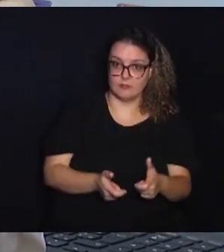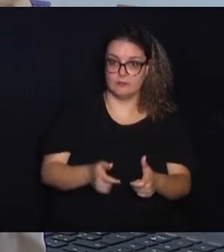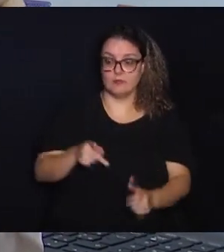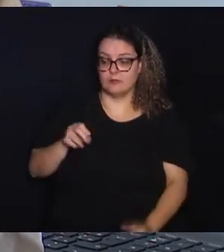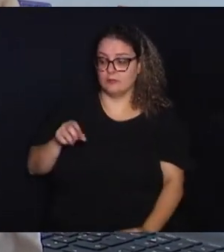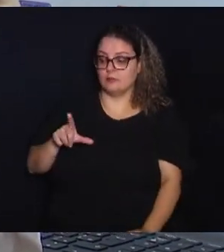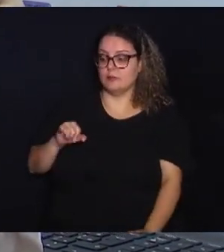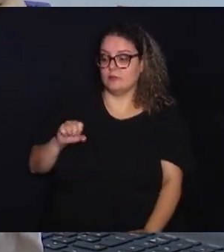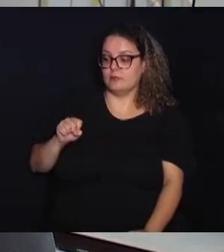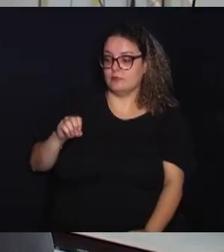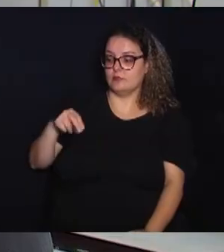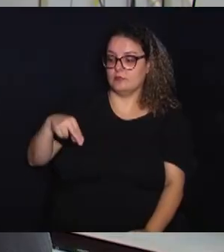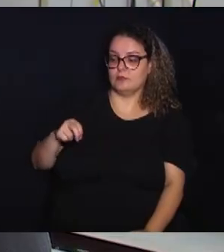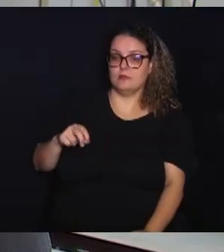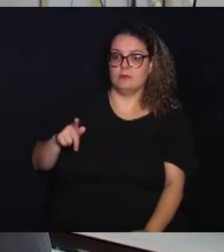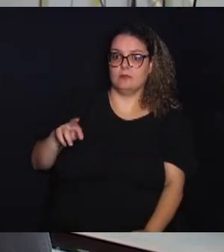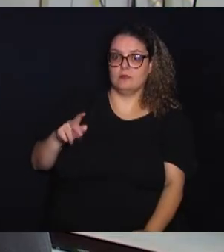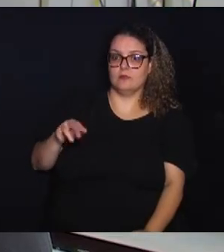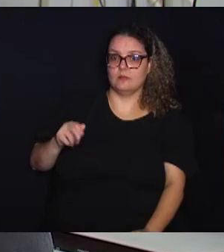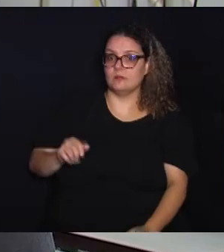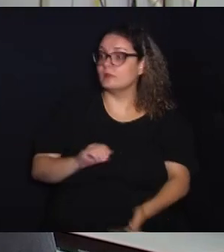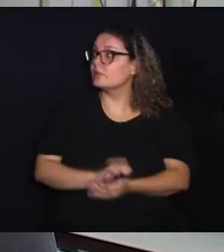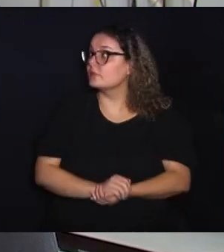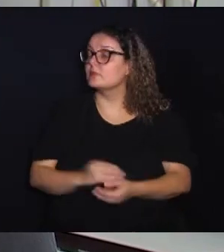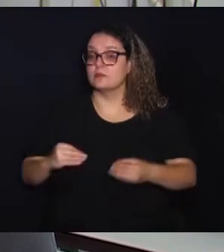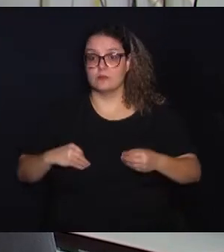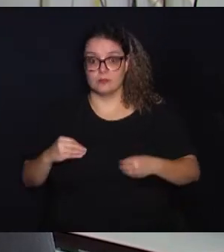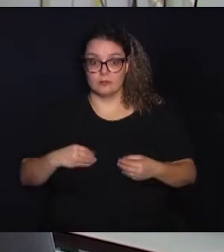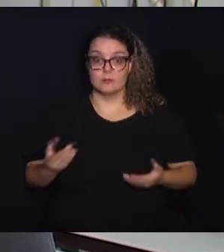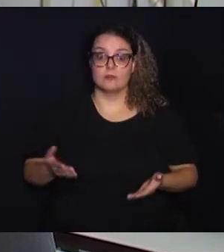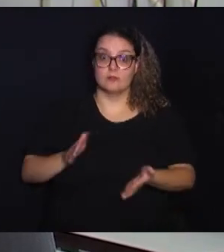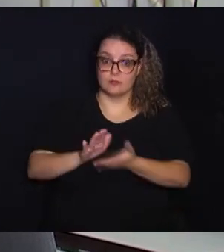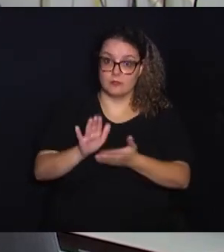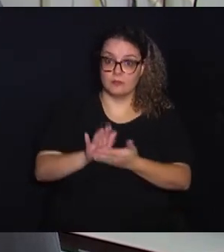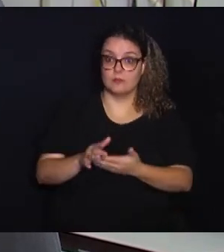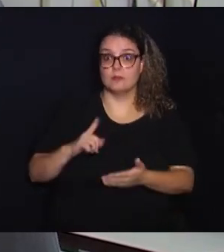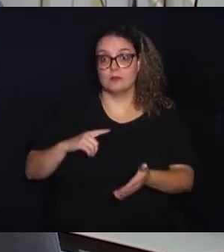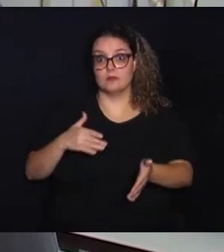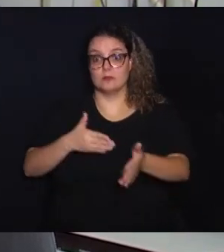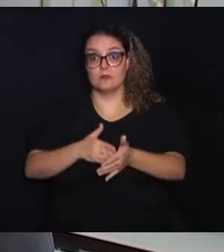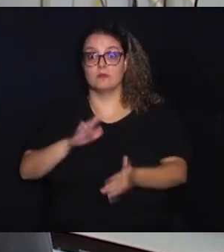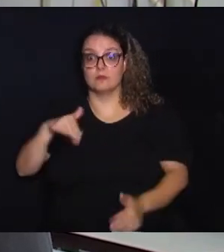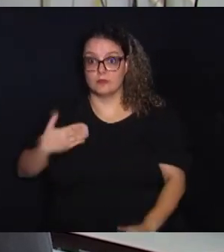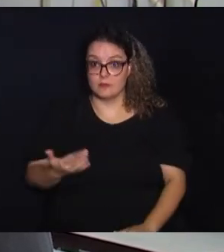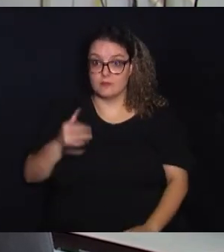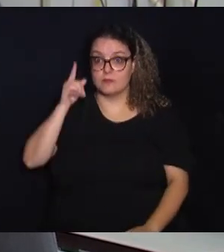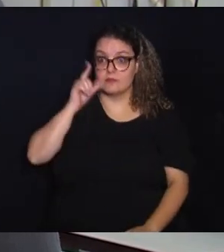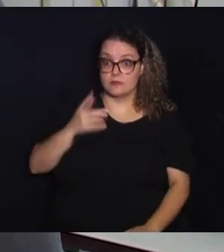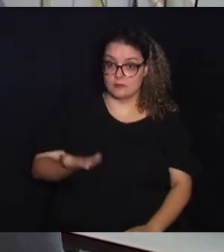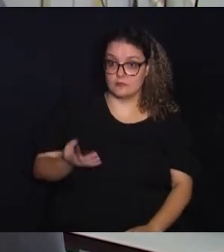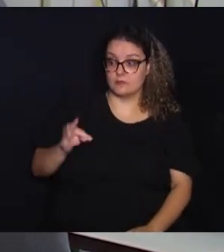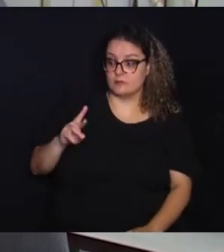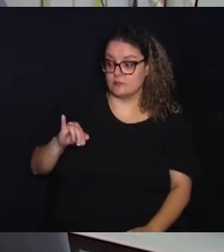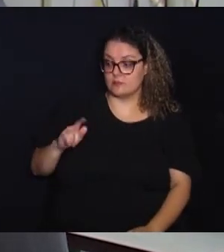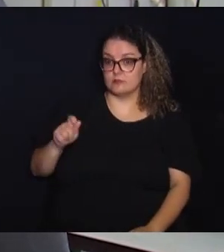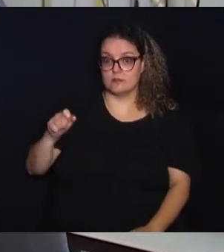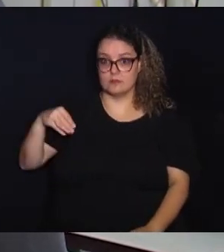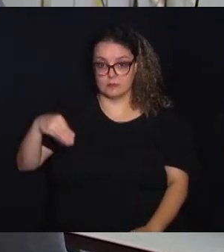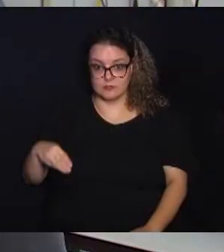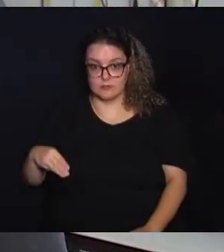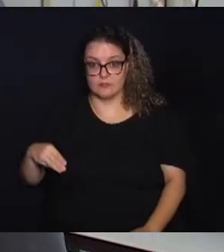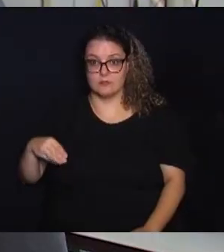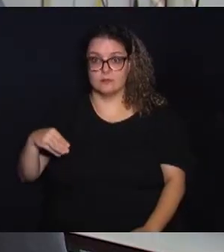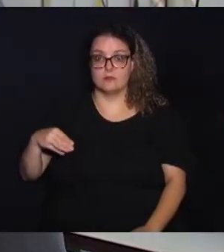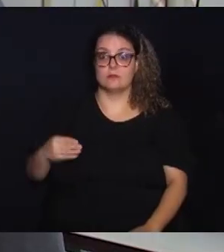de polissonografia. É um exame que tem um certo custo, tem uma certa limitação. No momento que você consegue fazer uma triagem